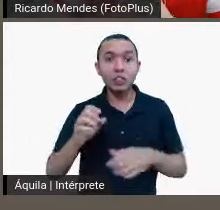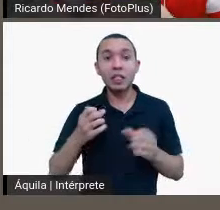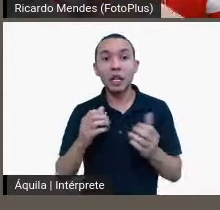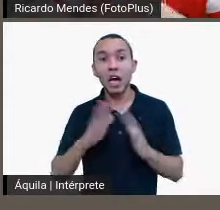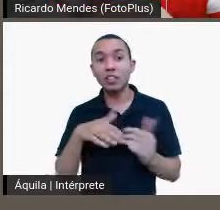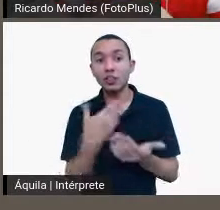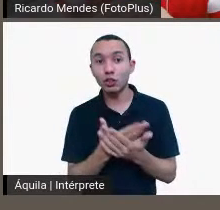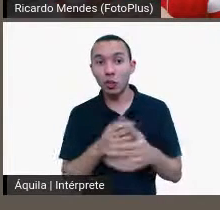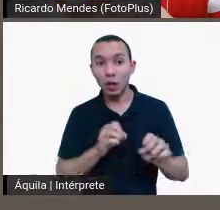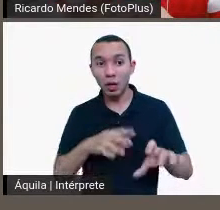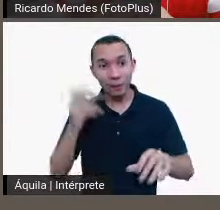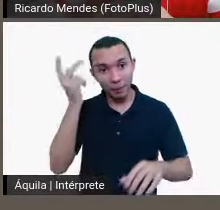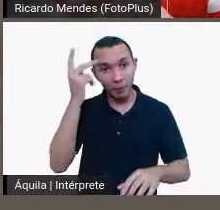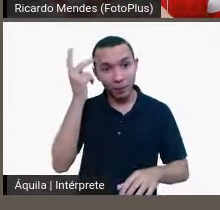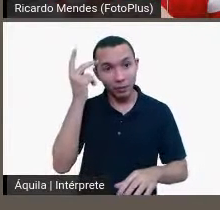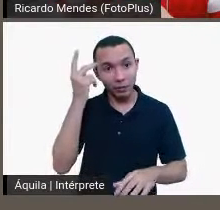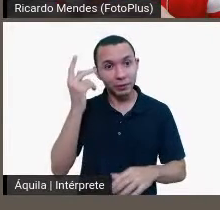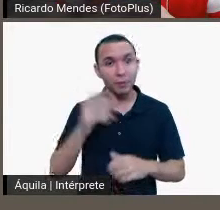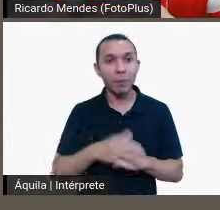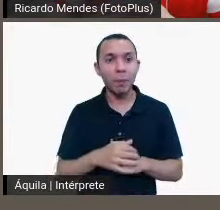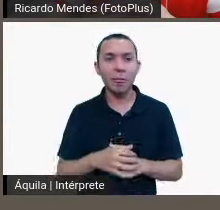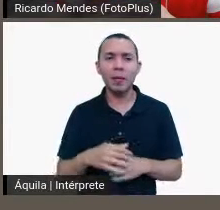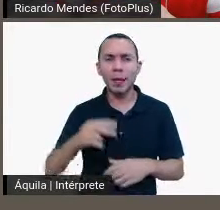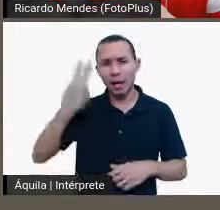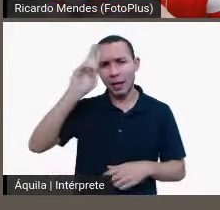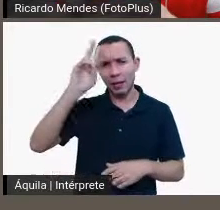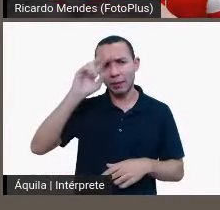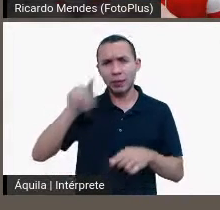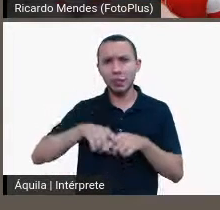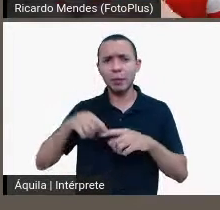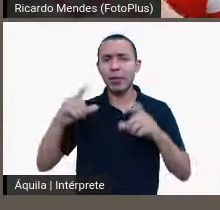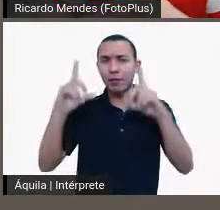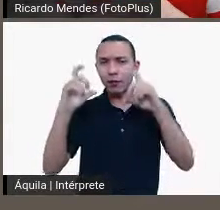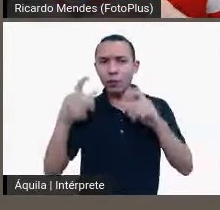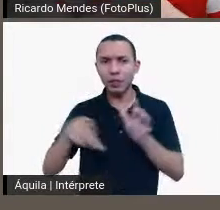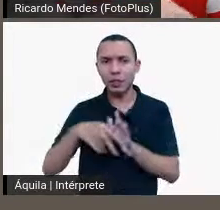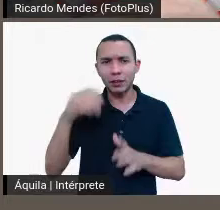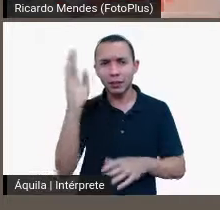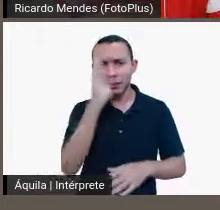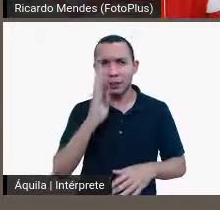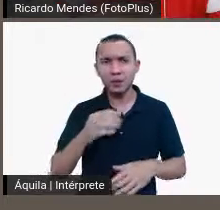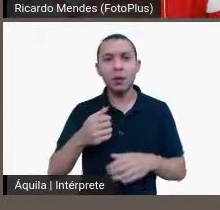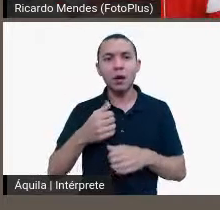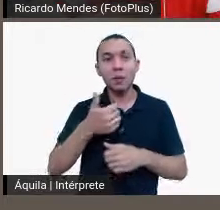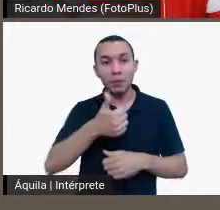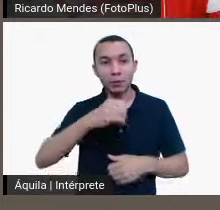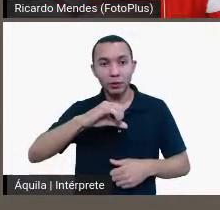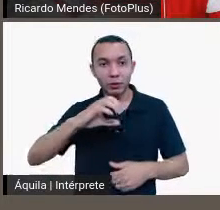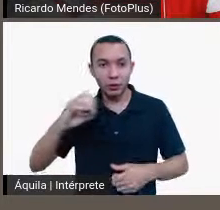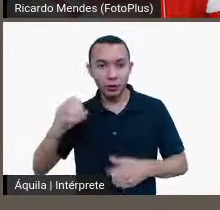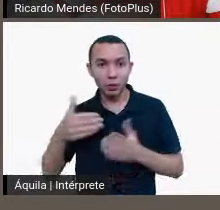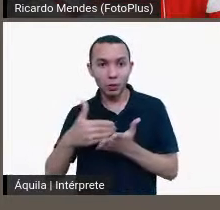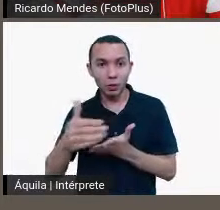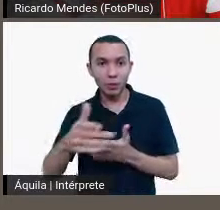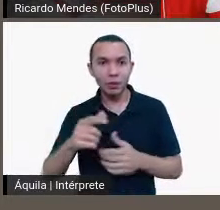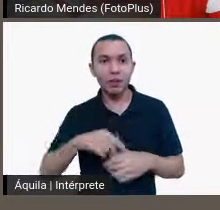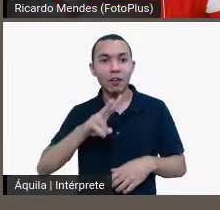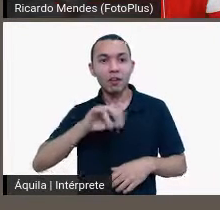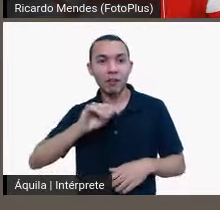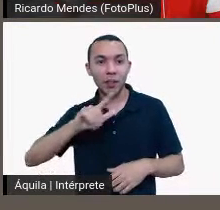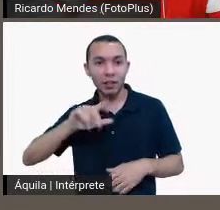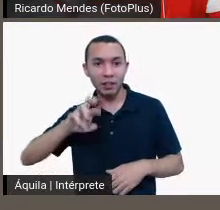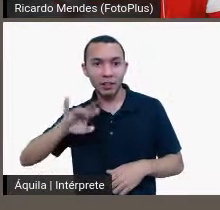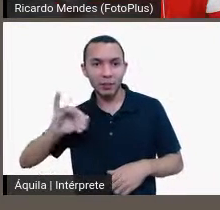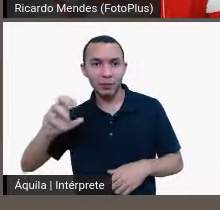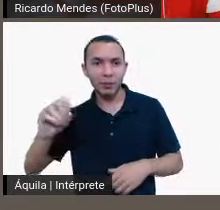há menções. É necessário lembrar que o bloco A Fotografia no Brasil, nas primeiras décadas do século XX, tenha como destaque a produção de Valério Vieira, com seus